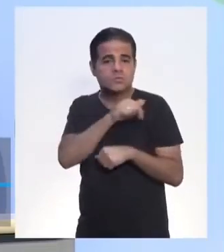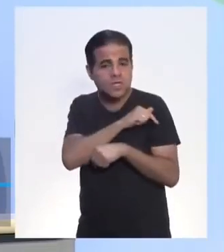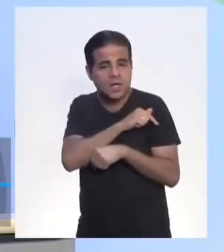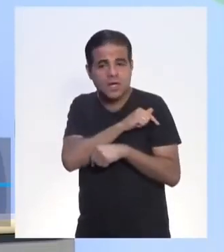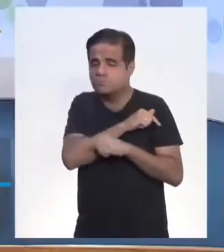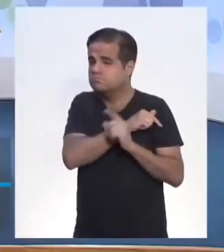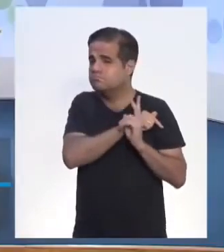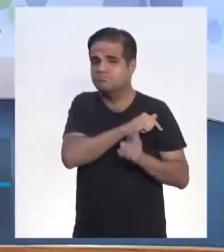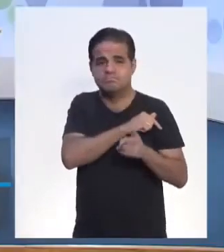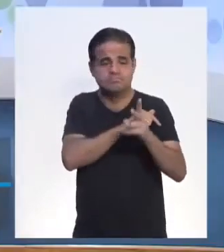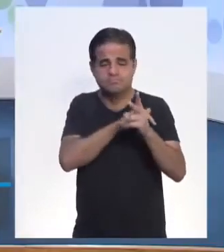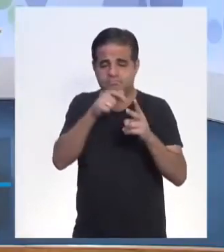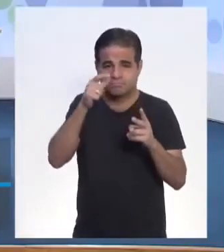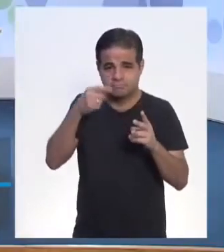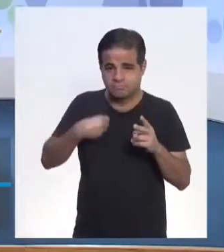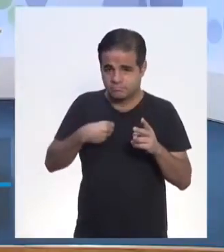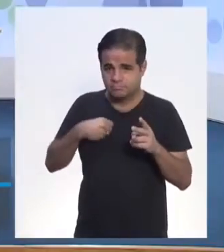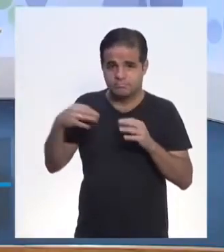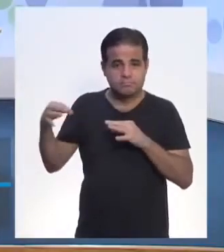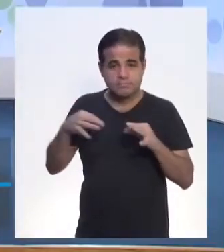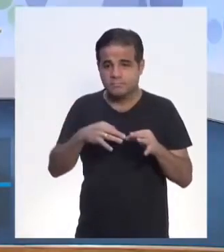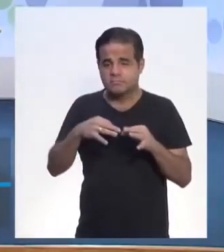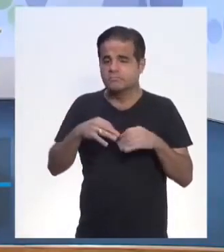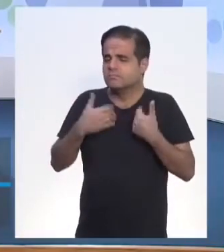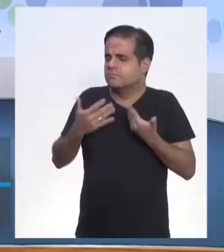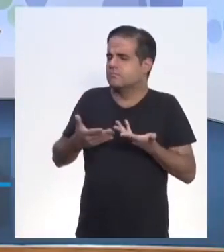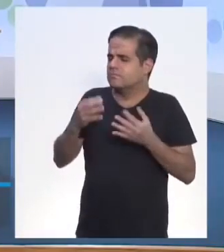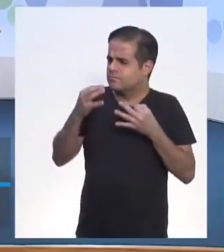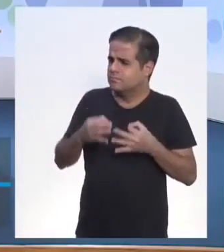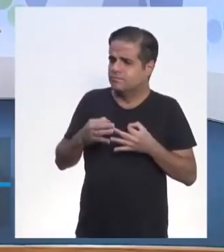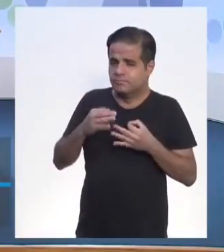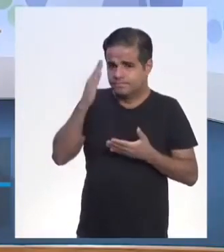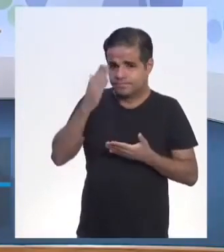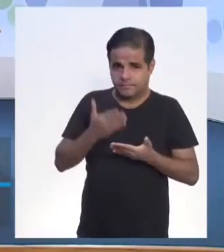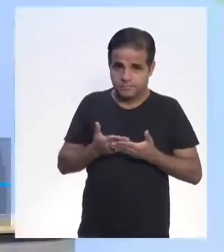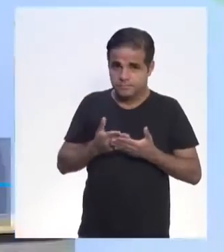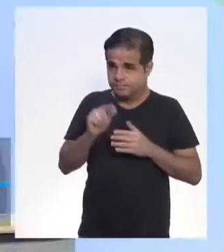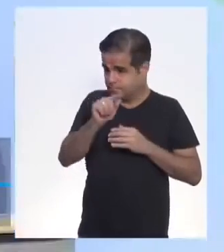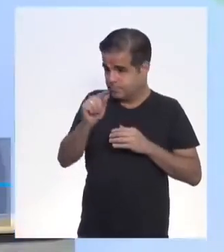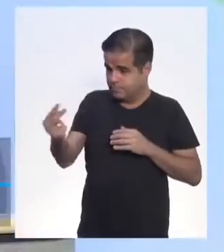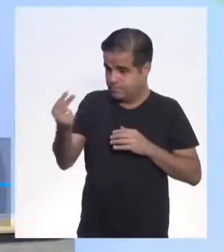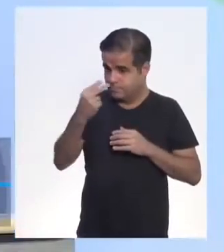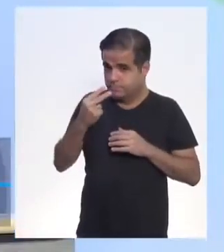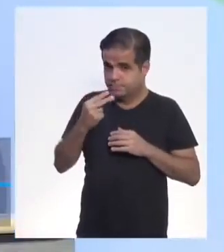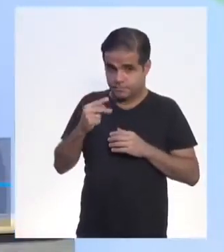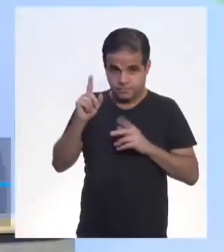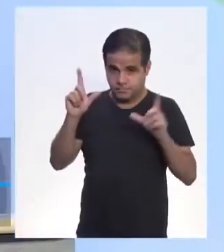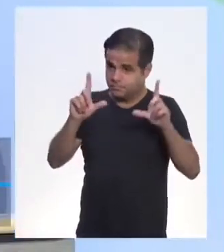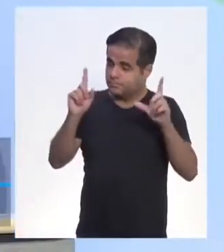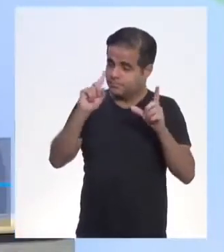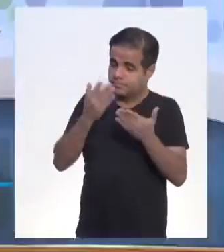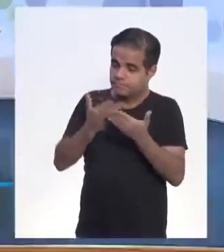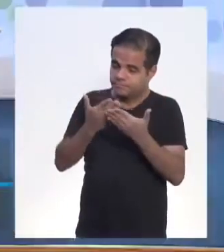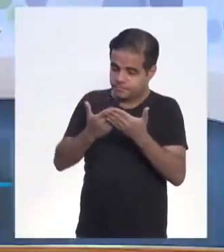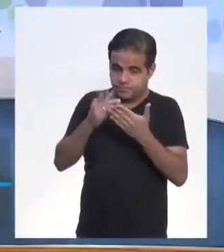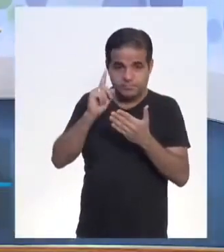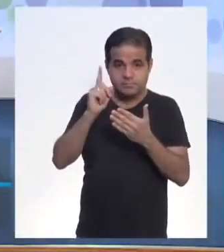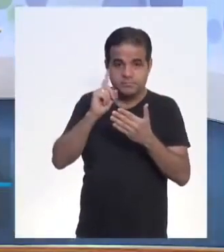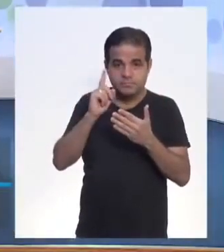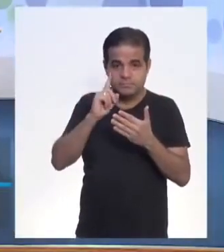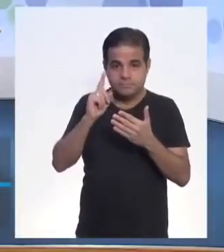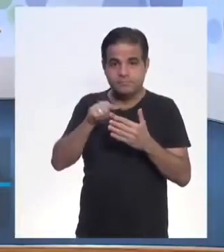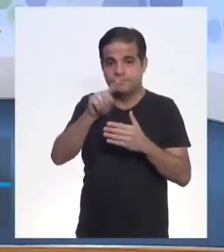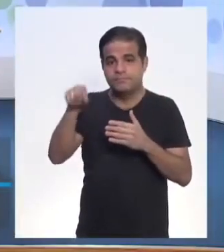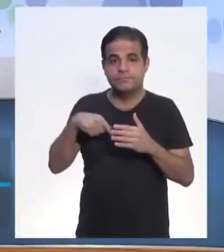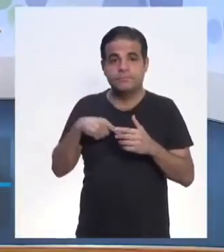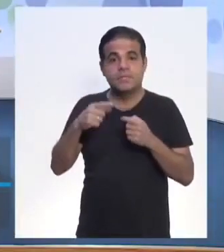ano, eles estão presentes constantemente, e aí eu tenho certeza que, como eles assistem às aulas todos os dias, eles devem estar